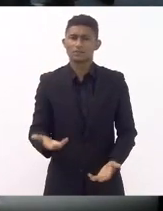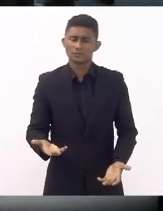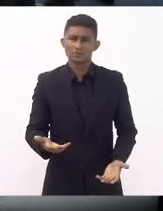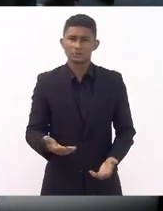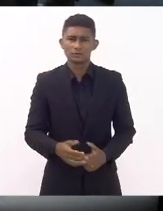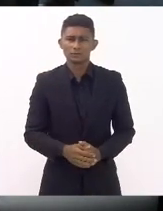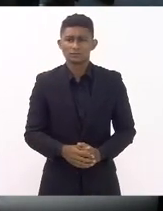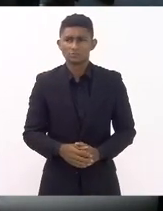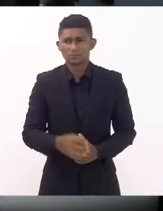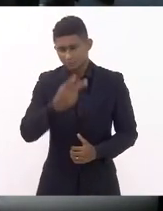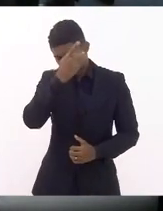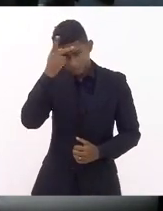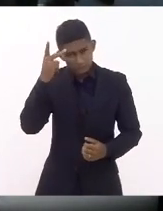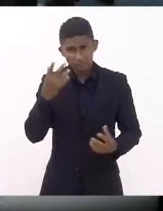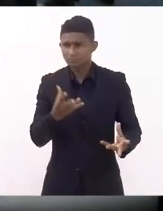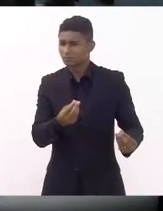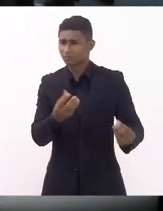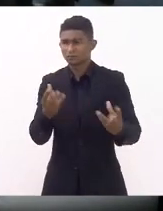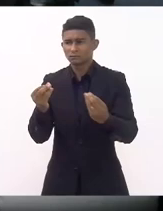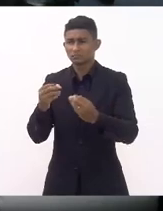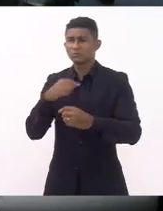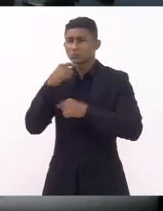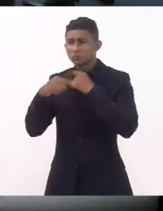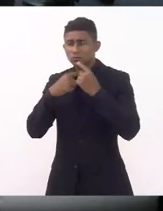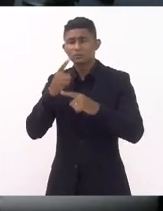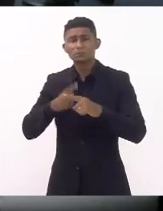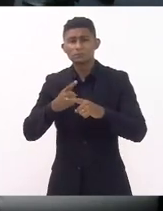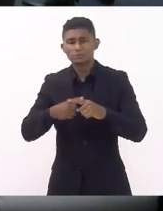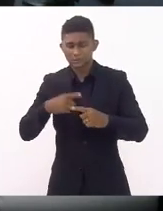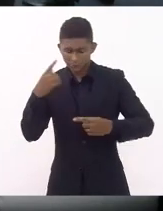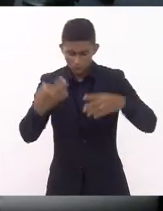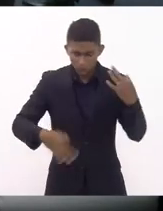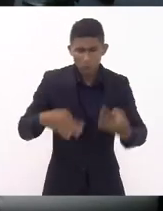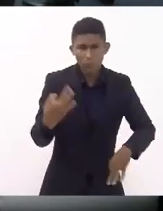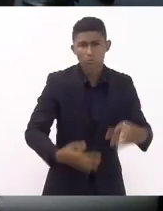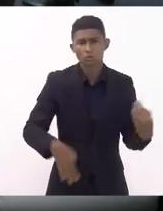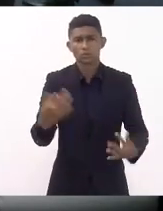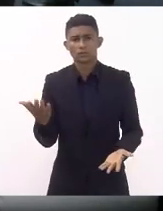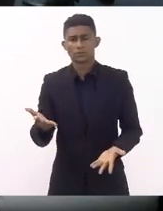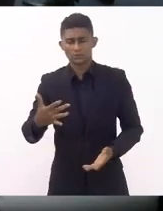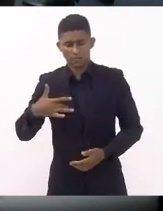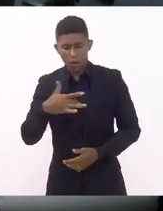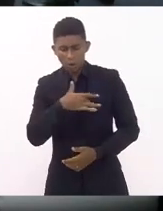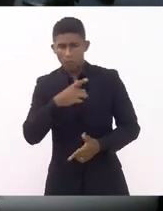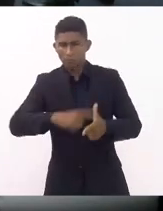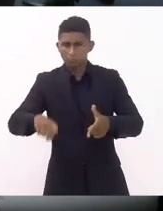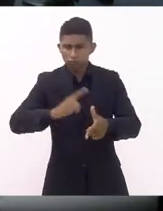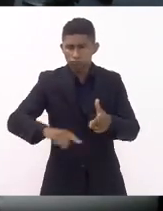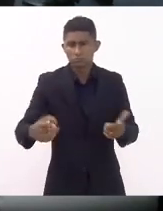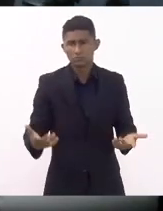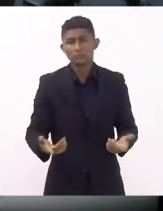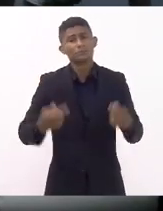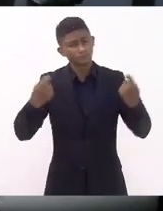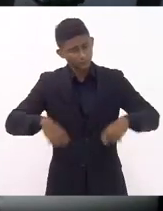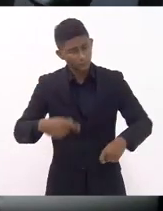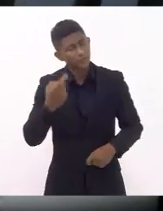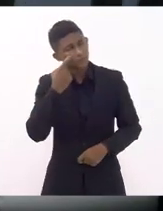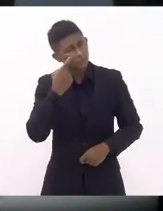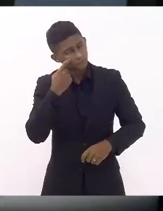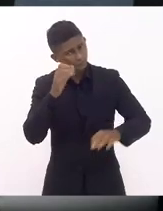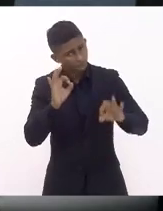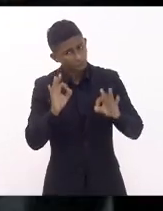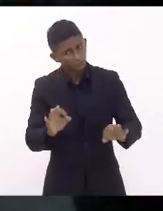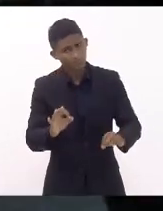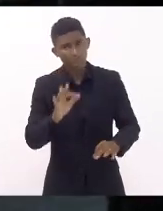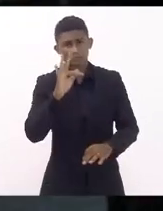E muita gente não tem condição de fazer, porque machucou. Porque teve um problema de saúde. Então, a gente tem que ver isso, hein? Fazer